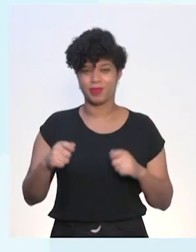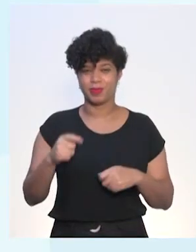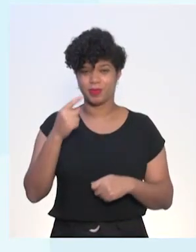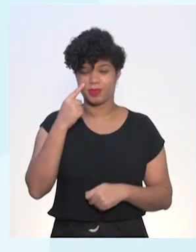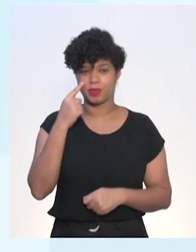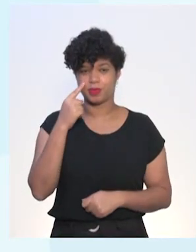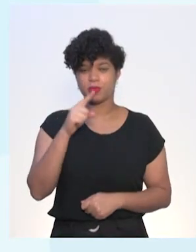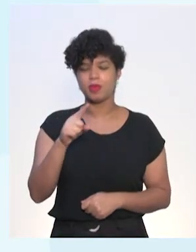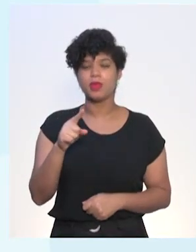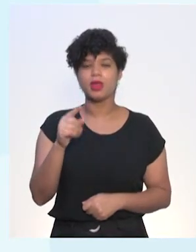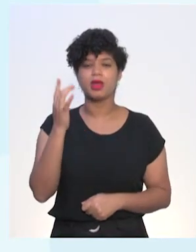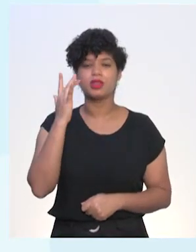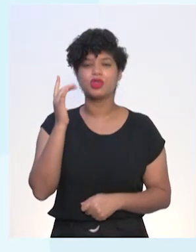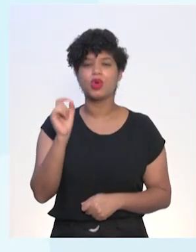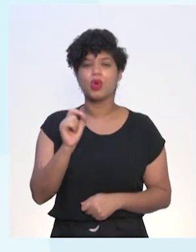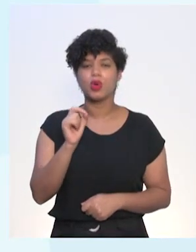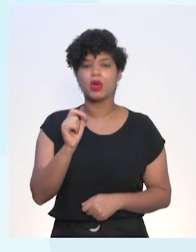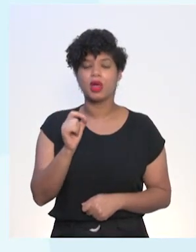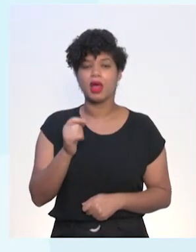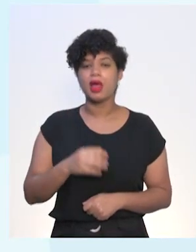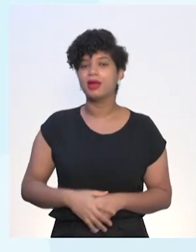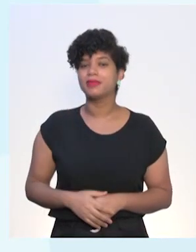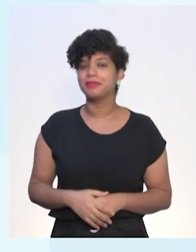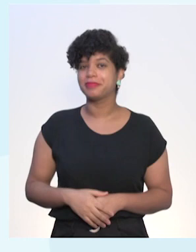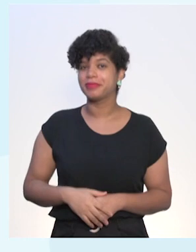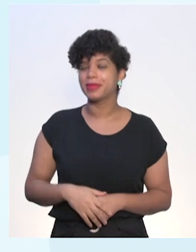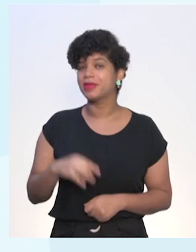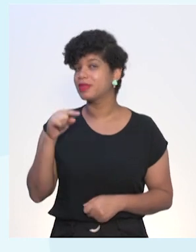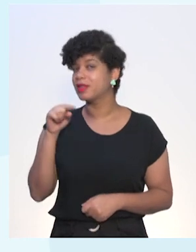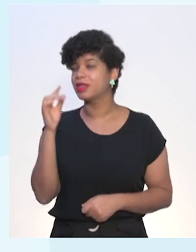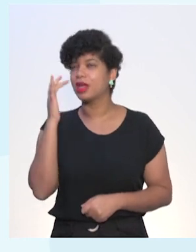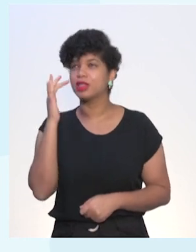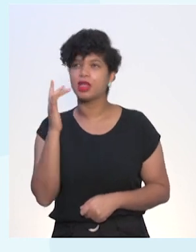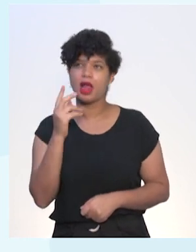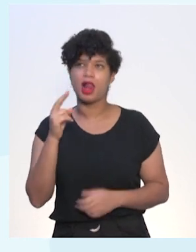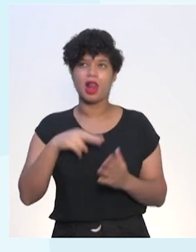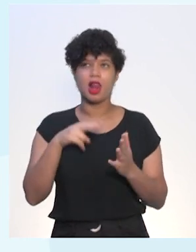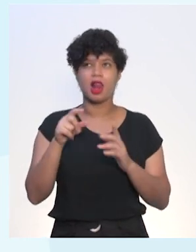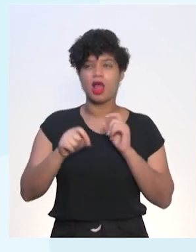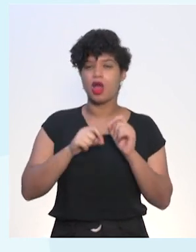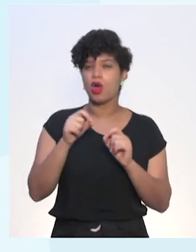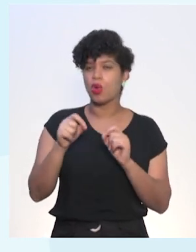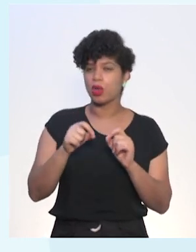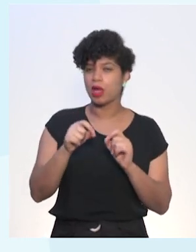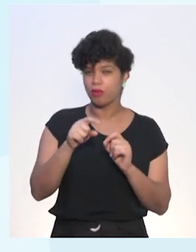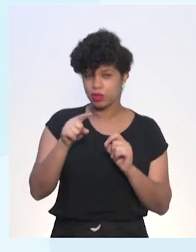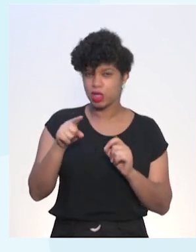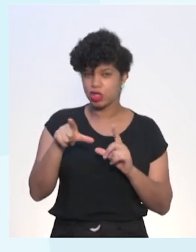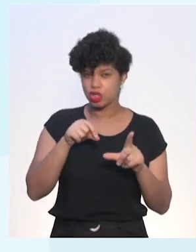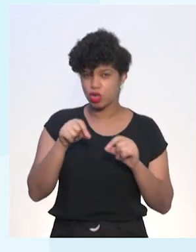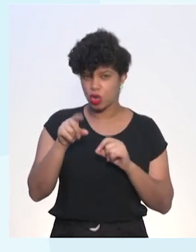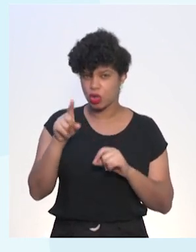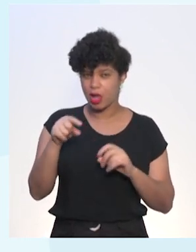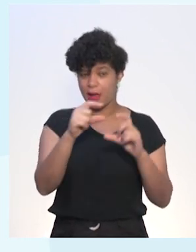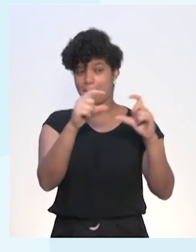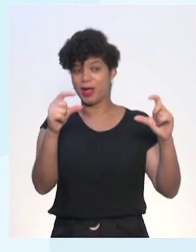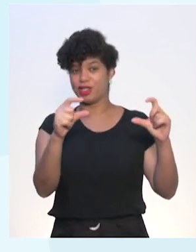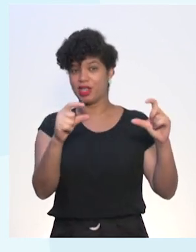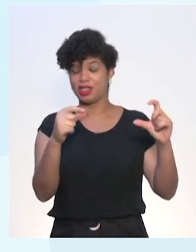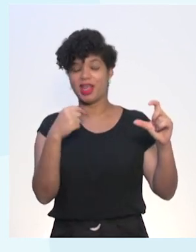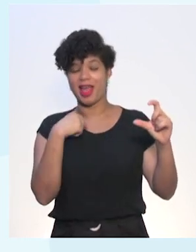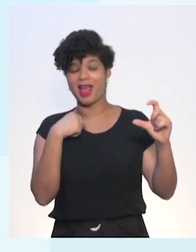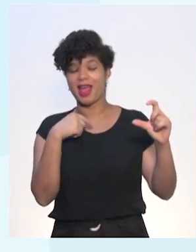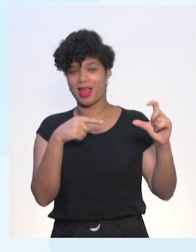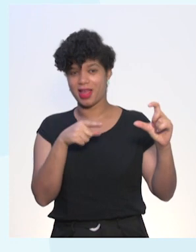você decide a notícia que lerá considerando a manchete apresentada Explique